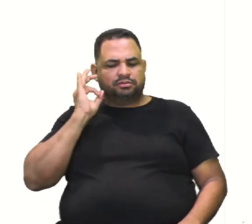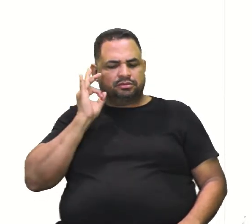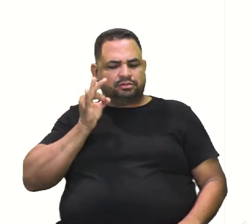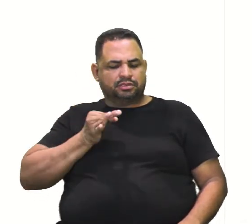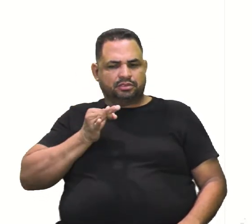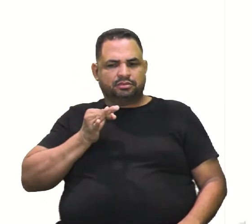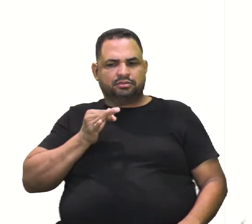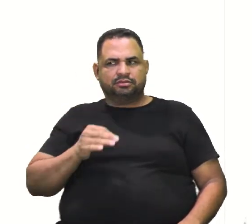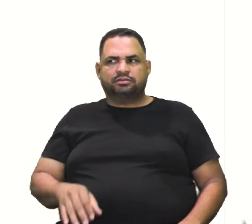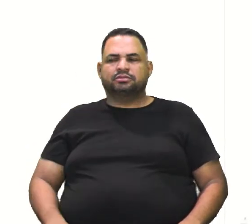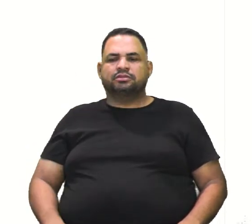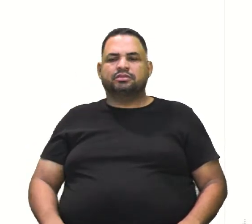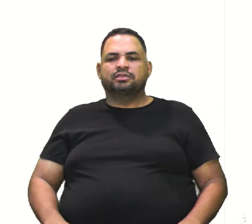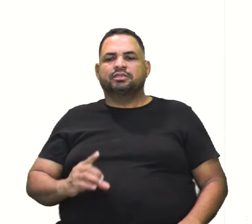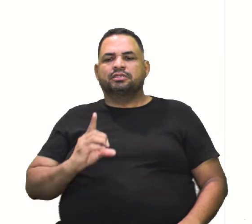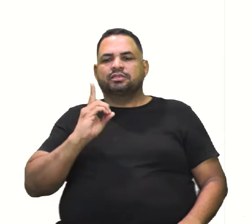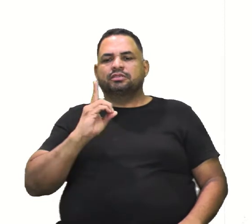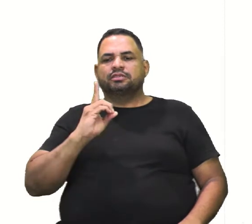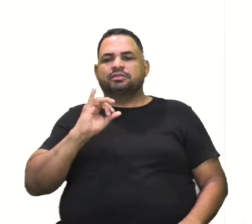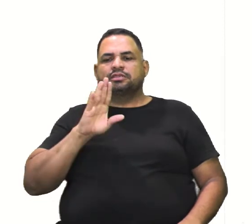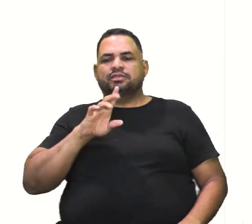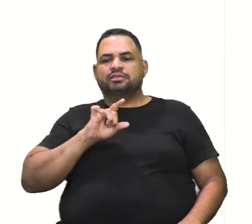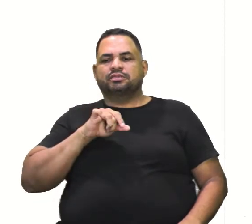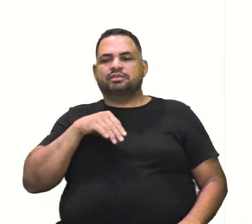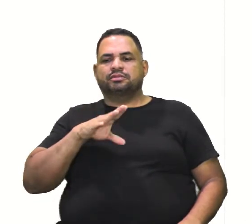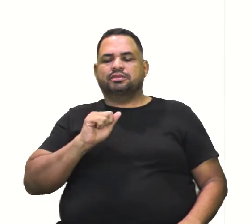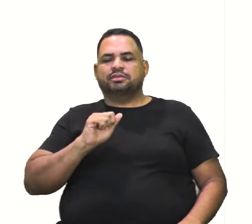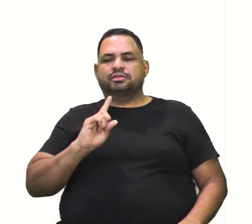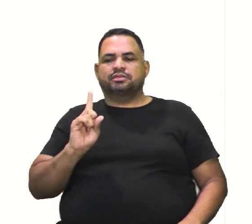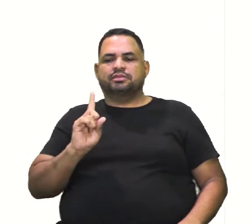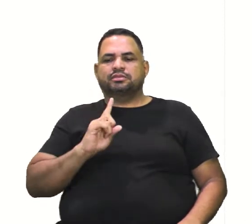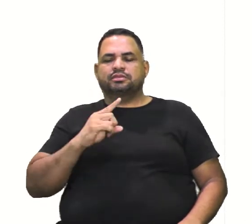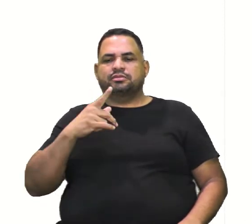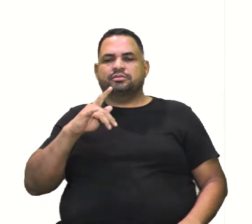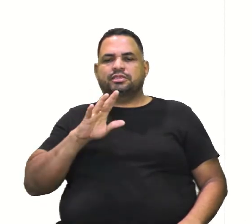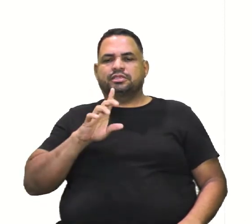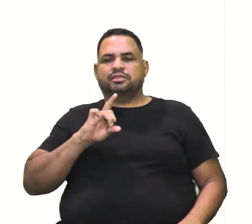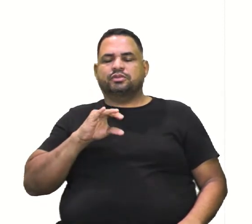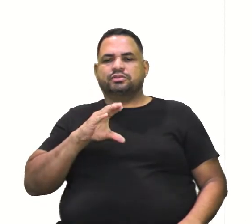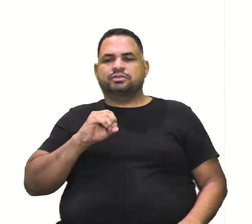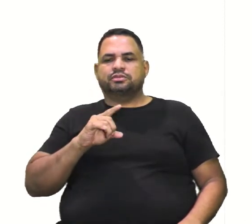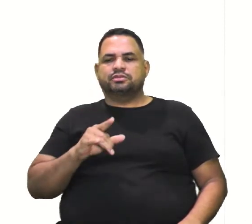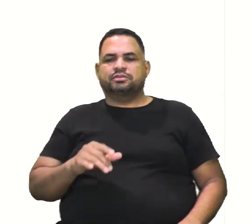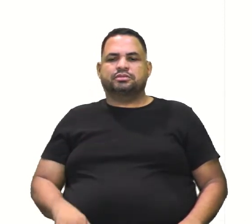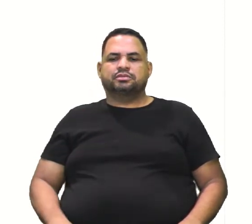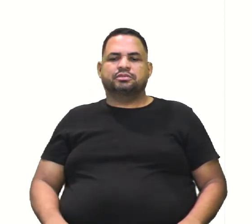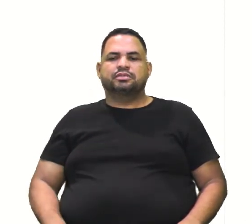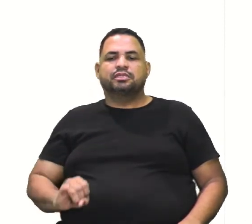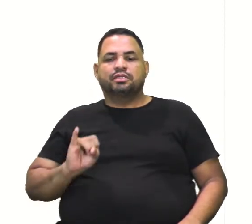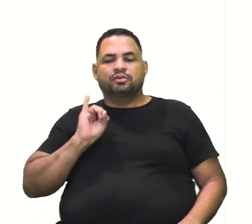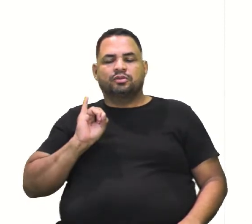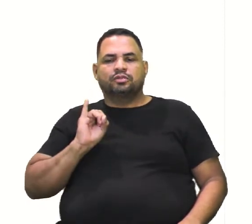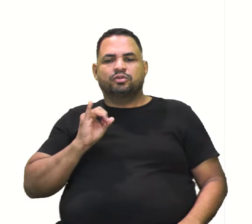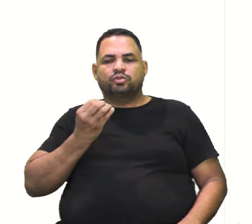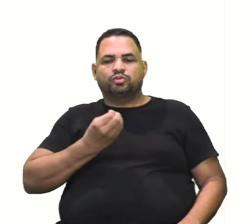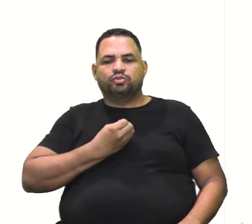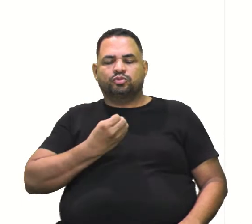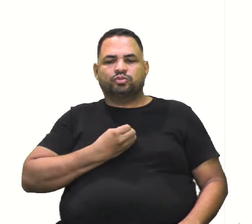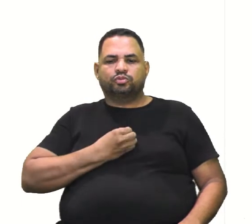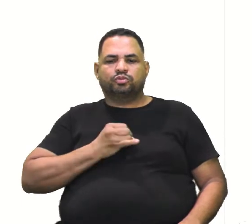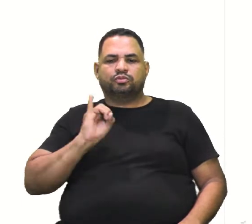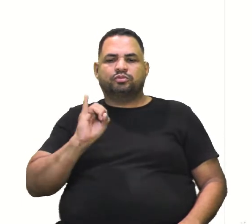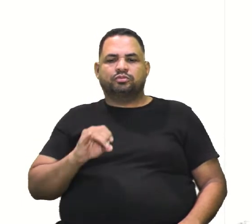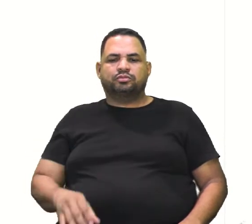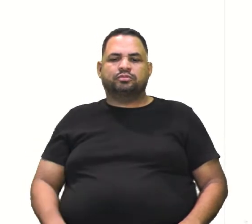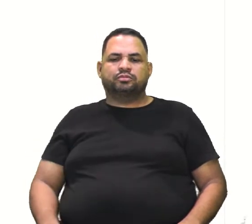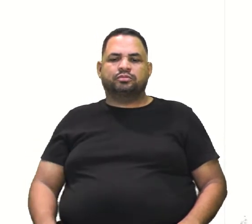uma dízima não periódica. Não periódica. Está dentro dos racionais? Não, ele Não, é né? irracional. Então, a minha solução